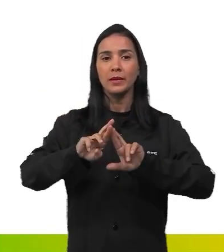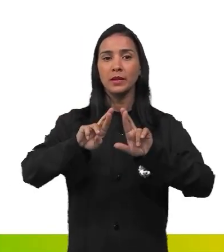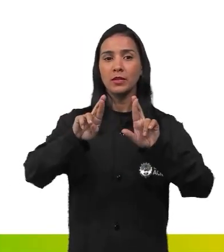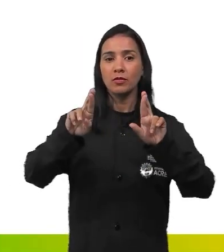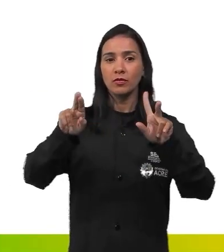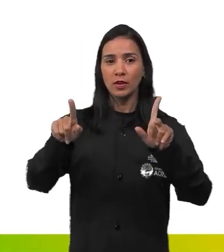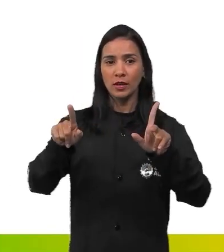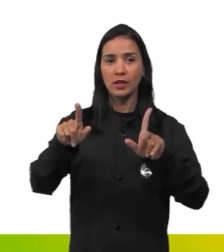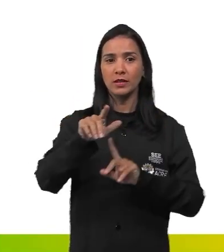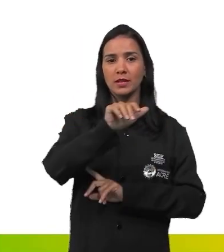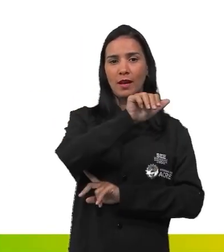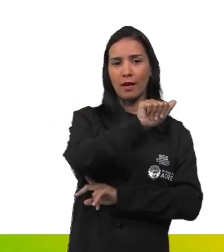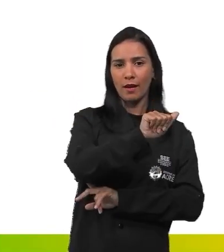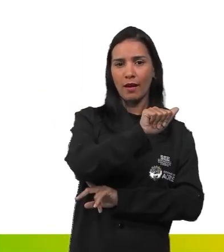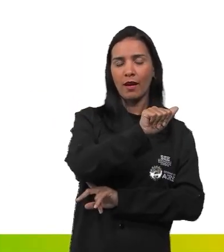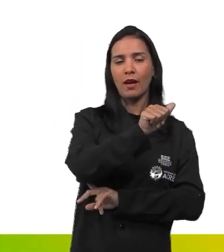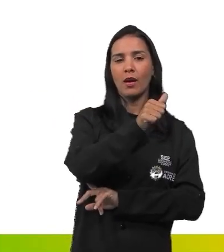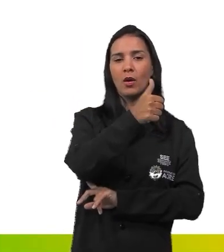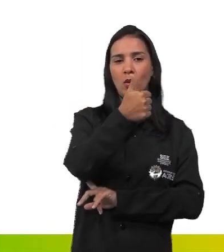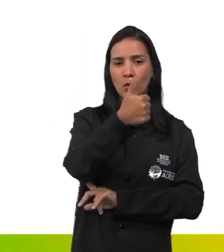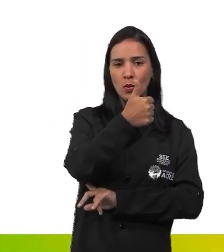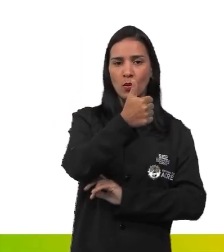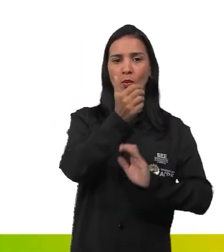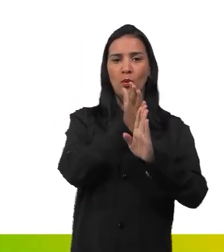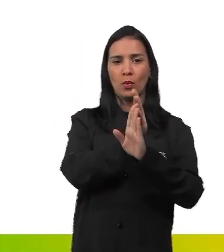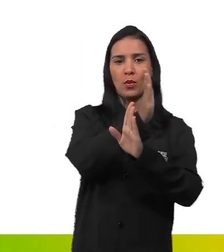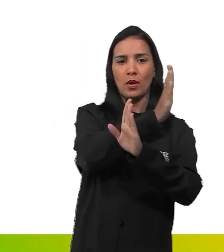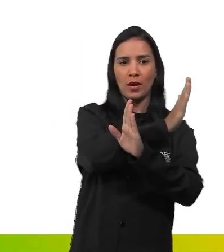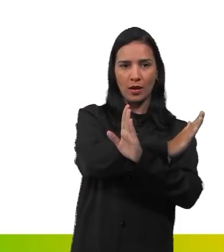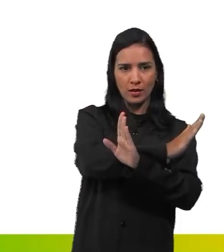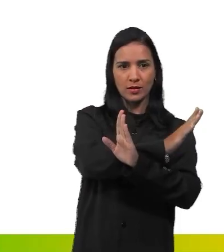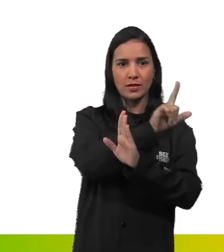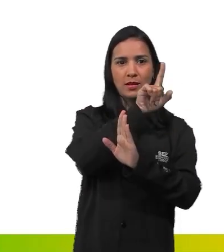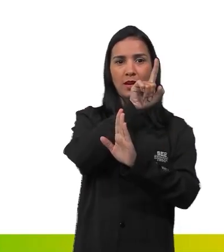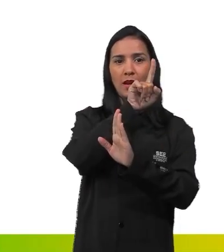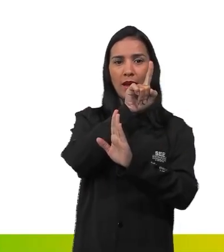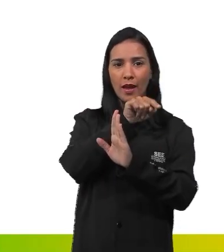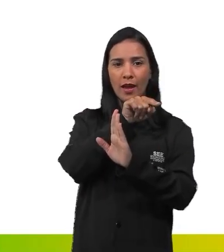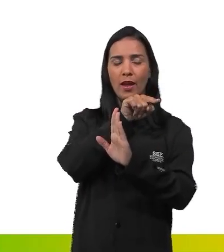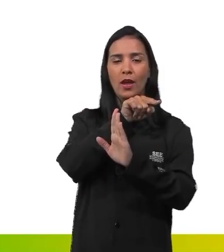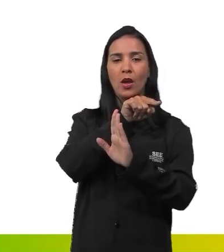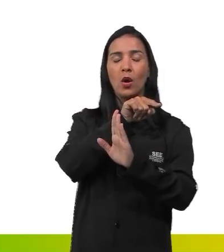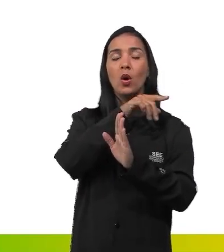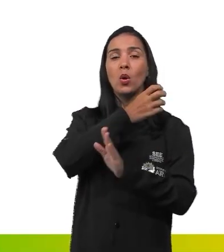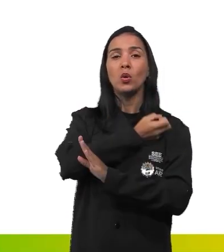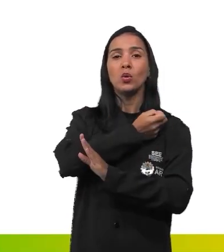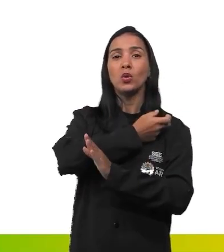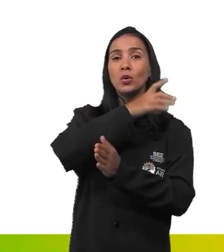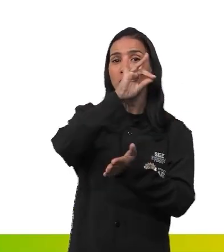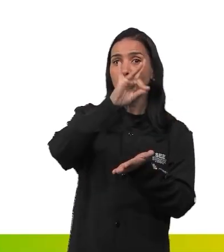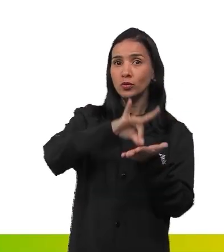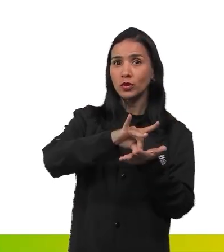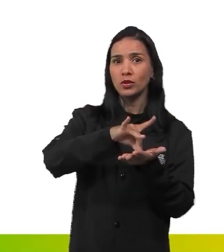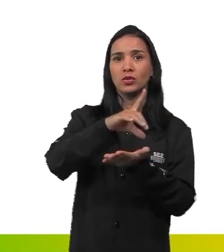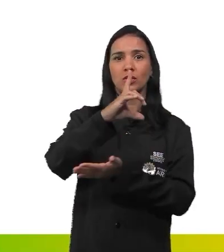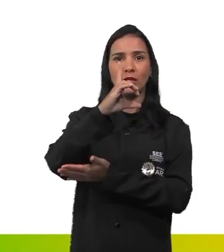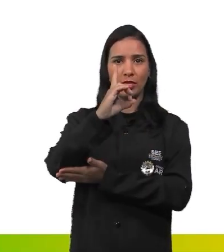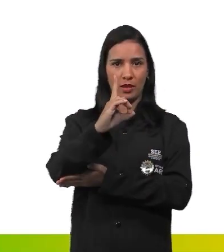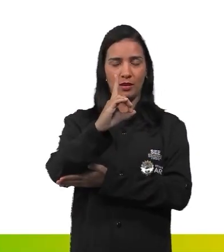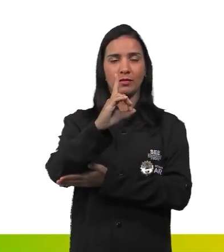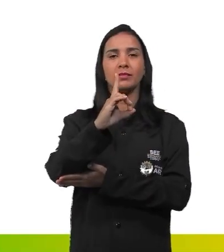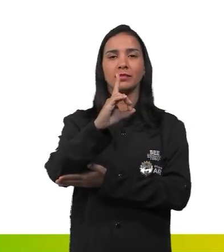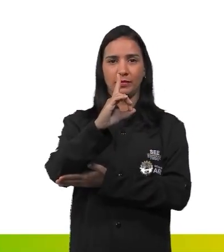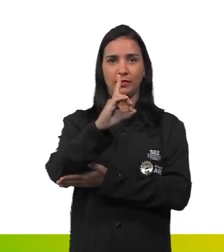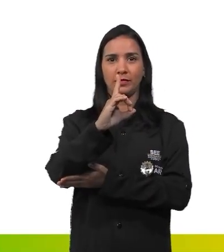entre um termo e o antecessor seja um número fixo D, que eu estou falando aqui. Esse D